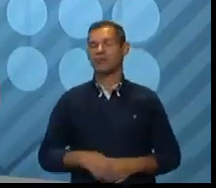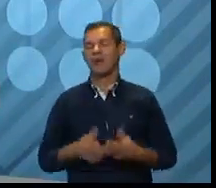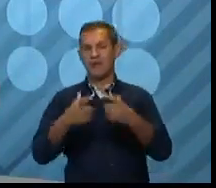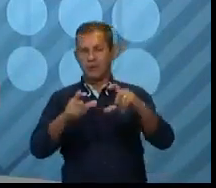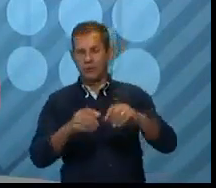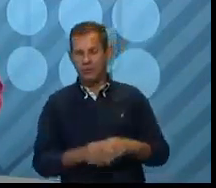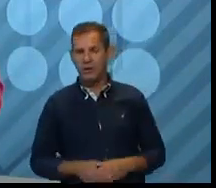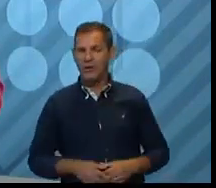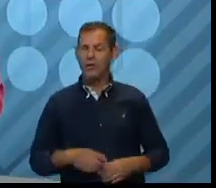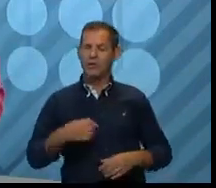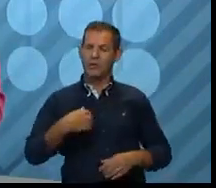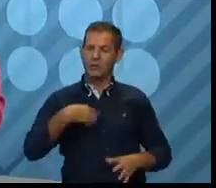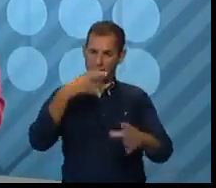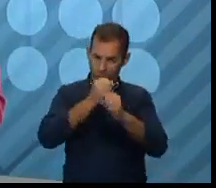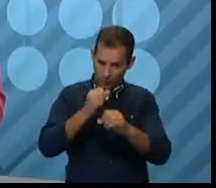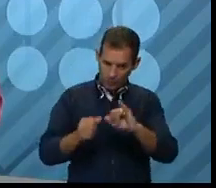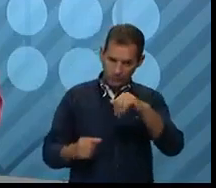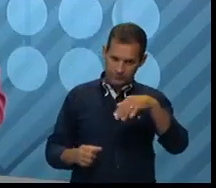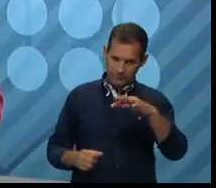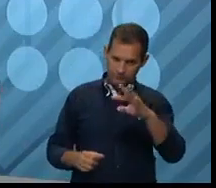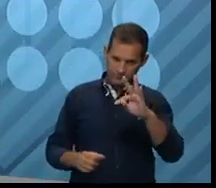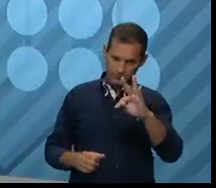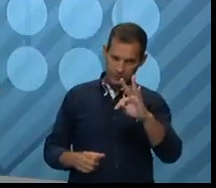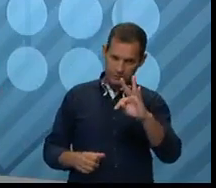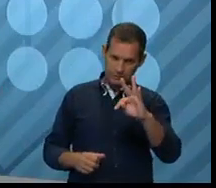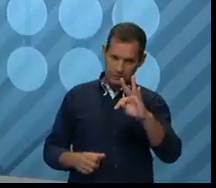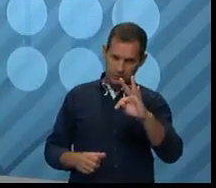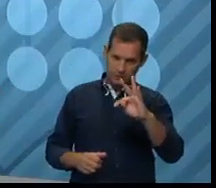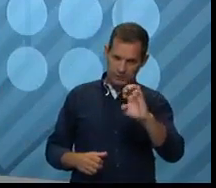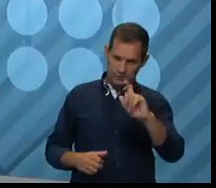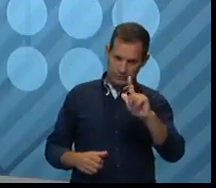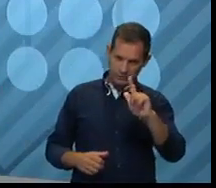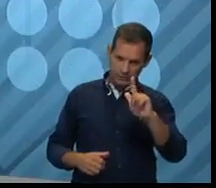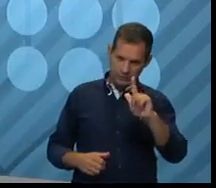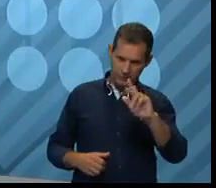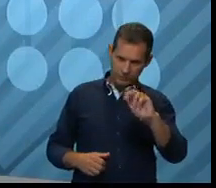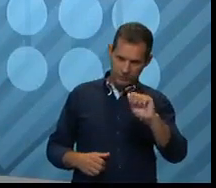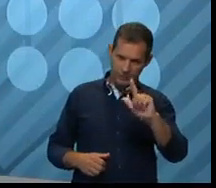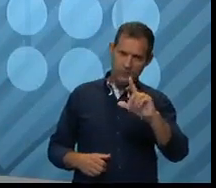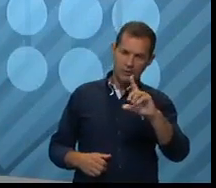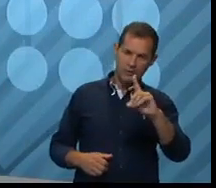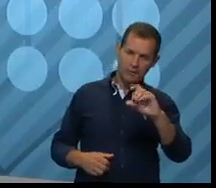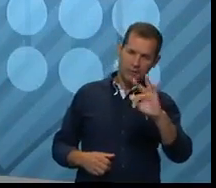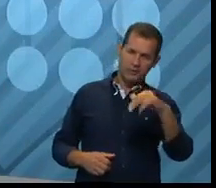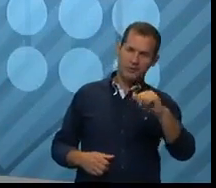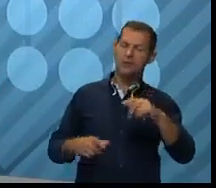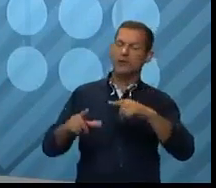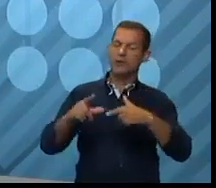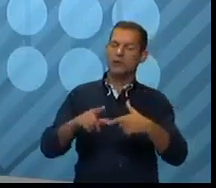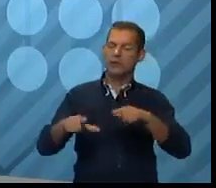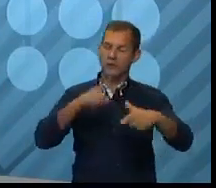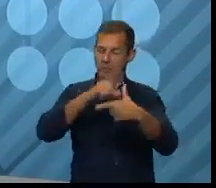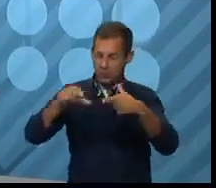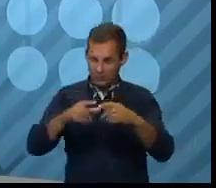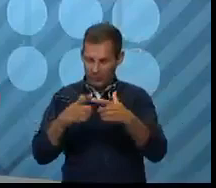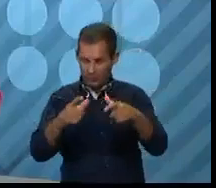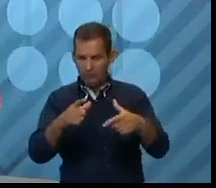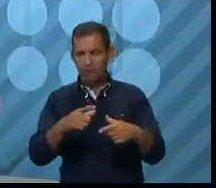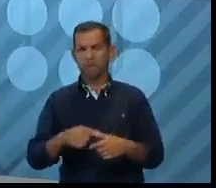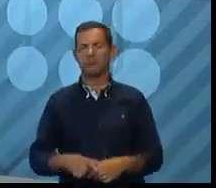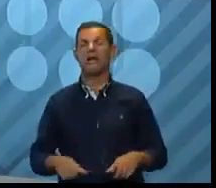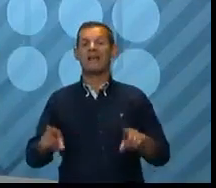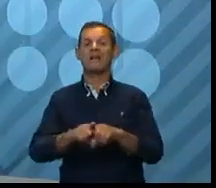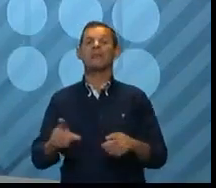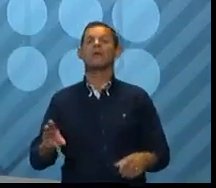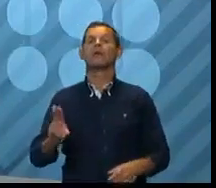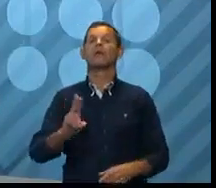uma área quando eu estou calculando uma integral definida. Quando nós estamos trabalhando com problemas de áreas e utilizando as